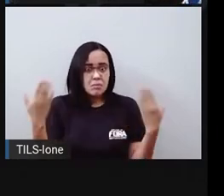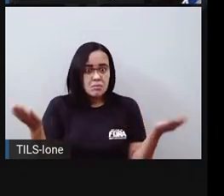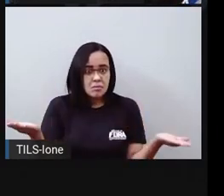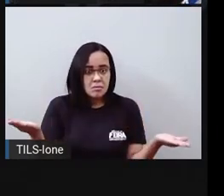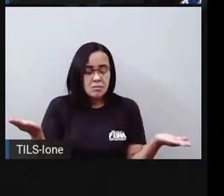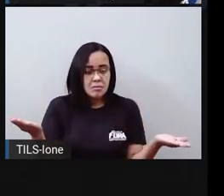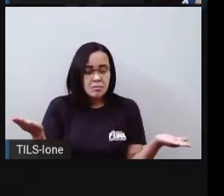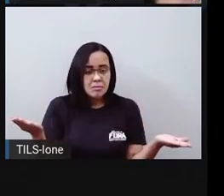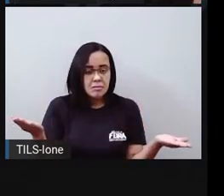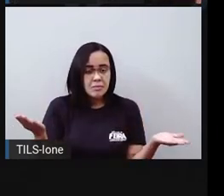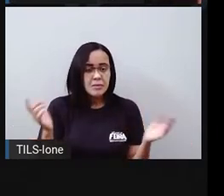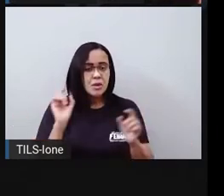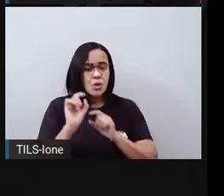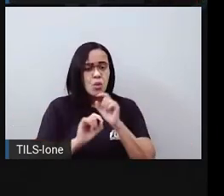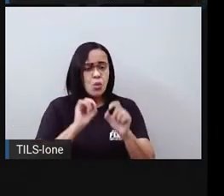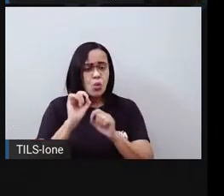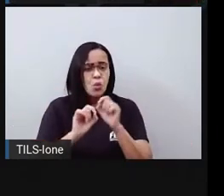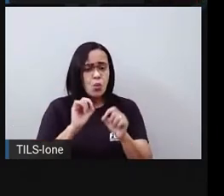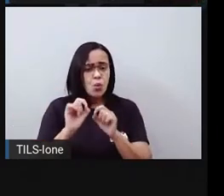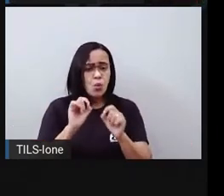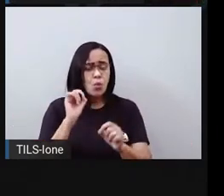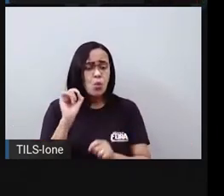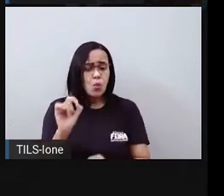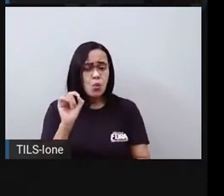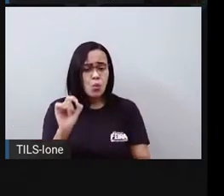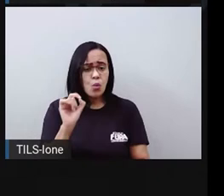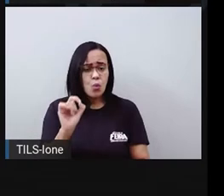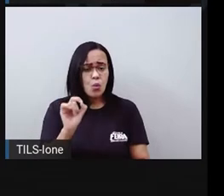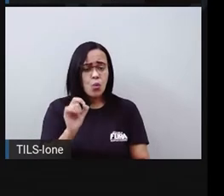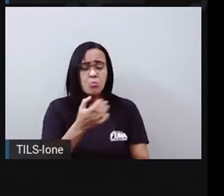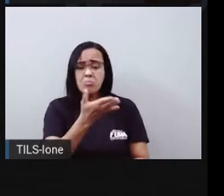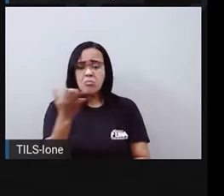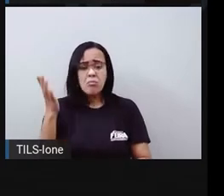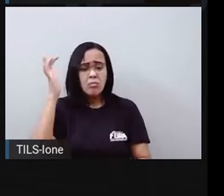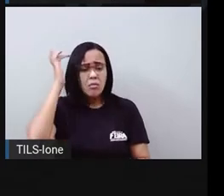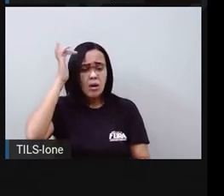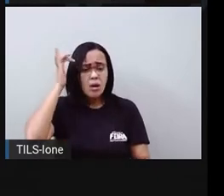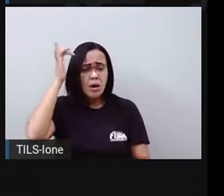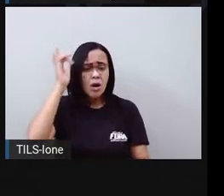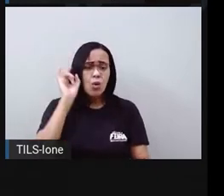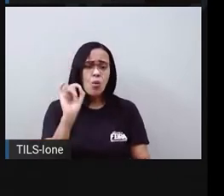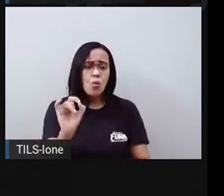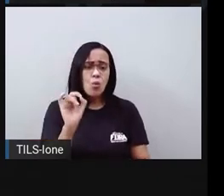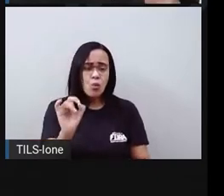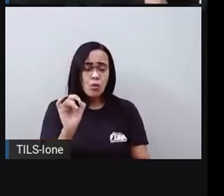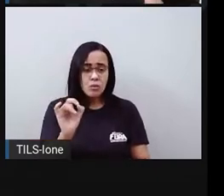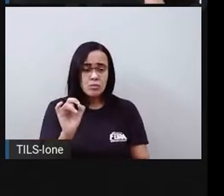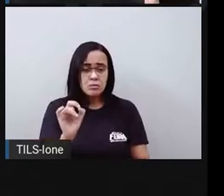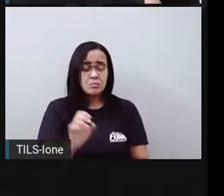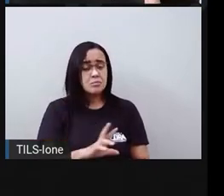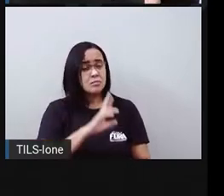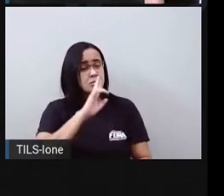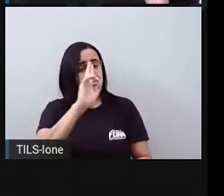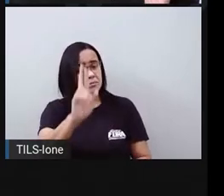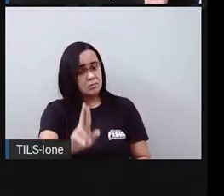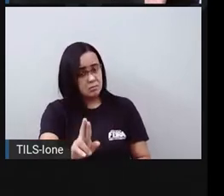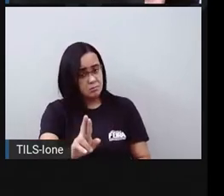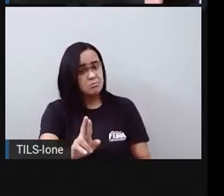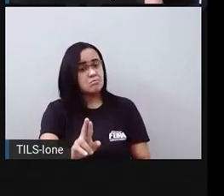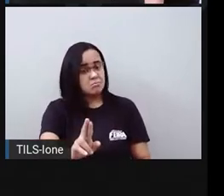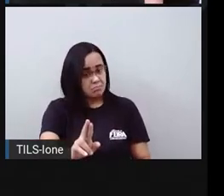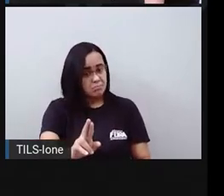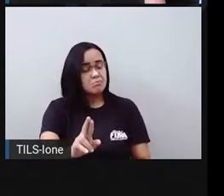foi? E quem será que foi? O que, é que vocês acham? E ele também falou quem ele acha que foi que